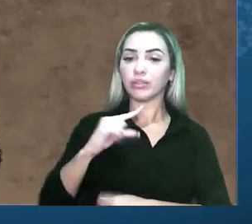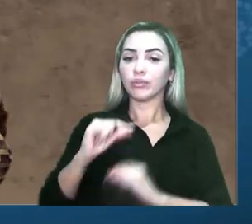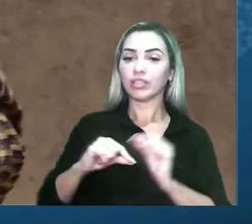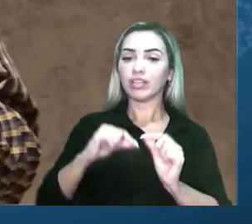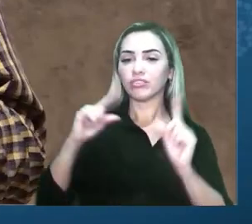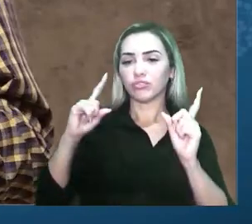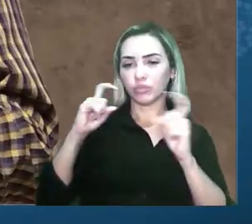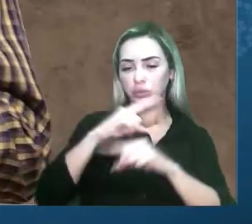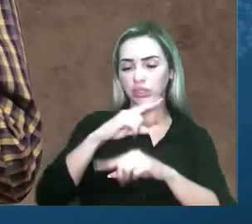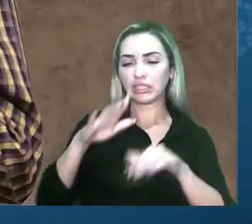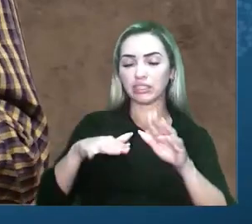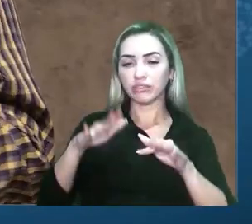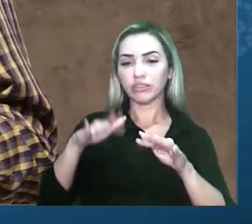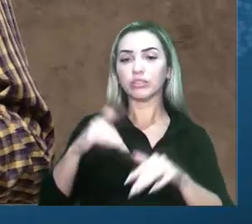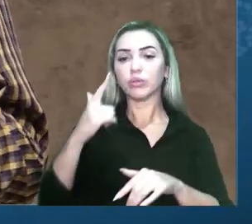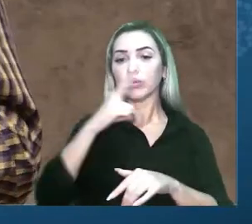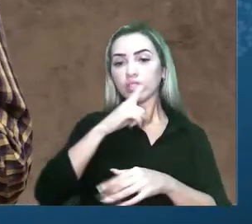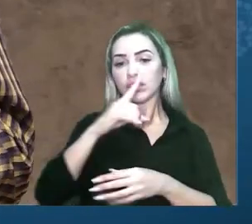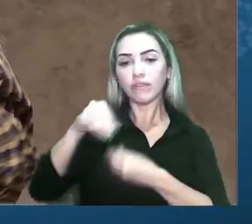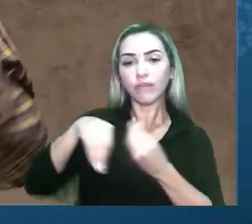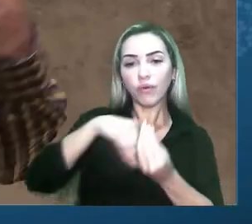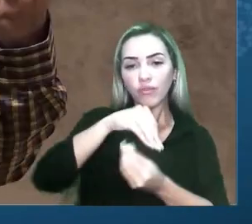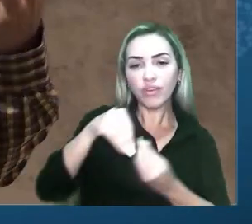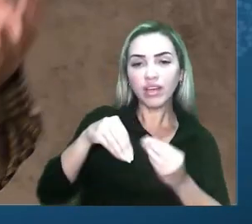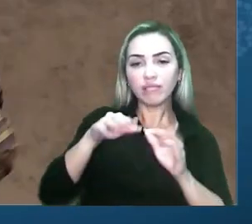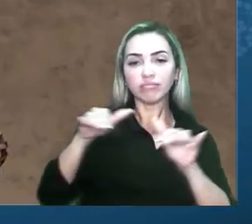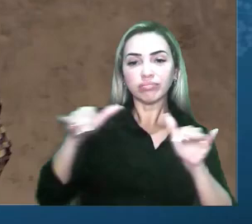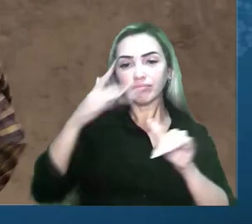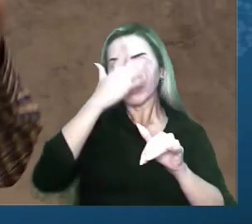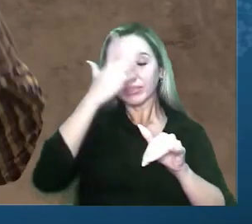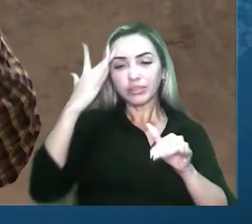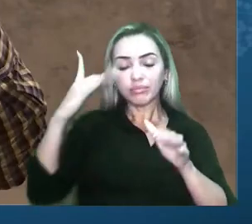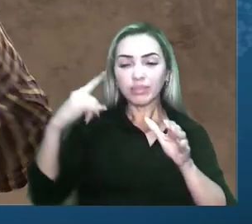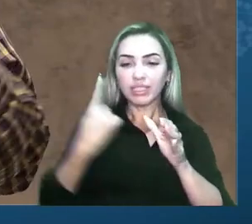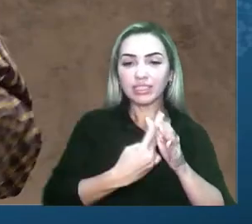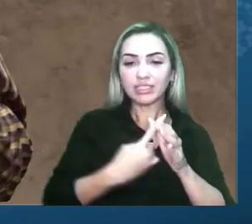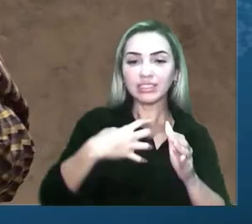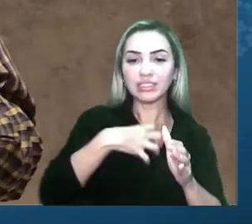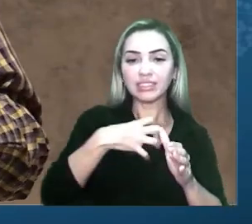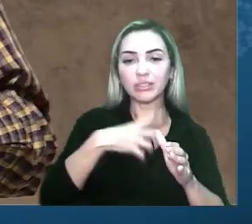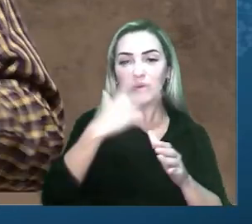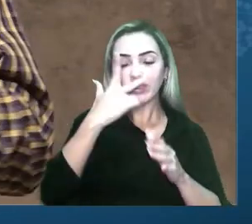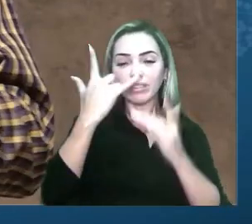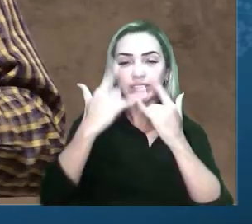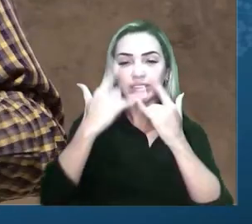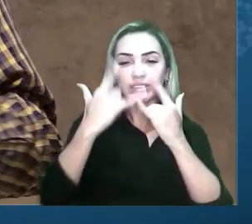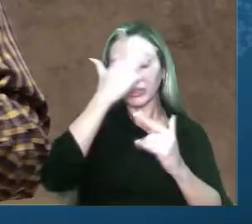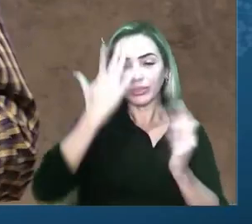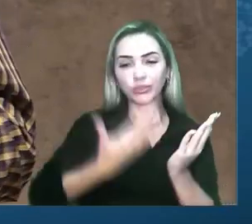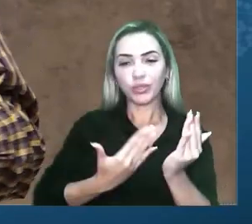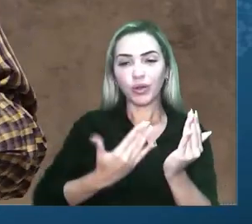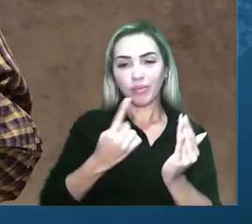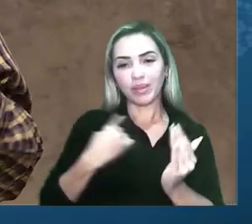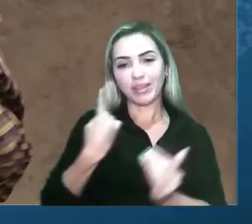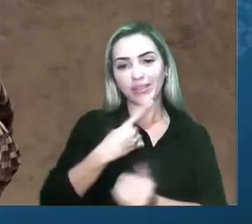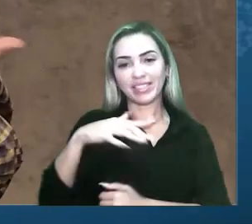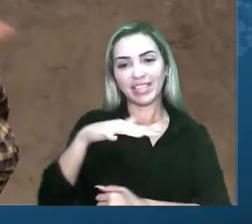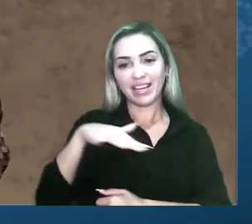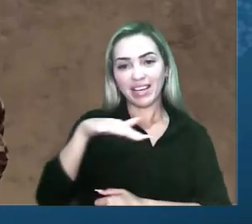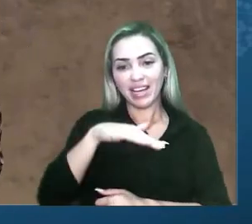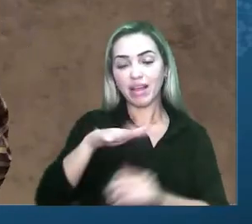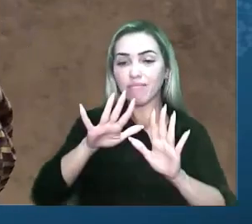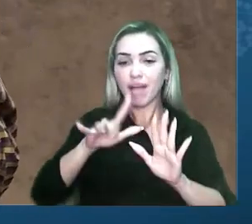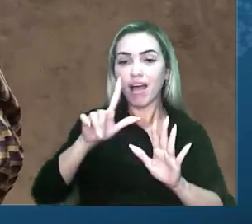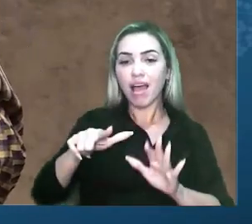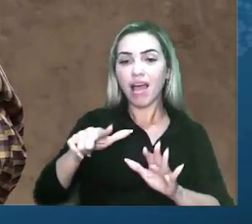dificuldade de envolver e de alguma maneira, seduzir os jovens para a nossa área. Mas são